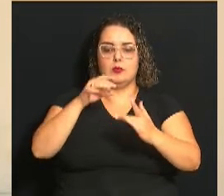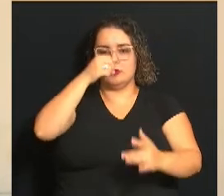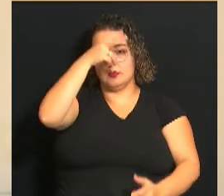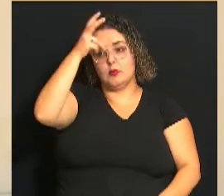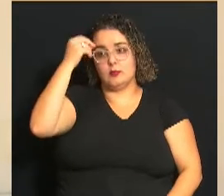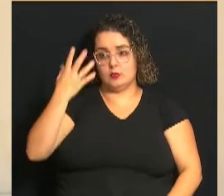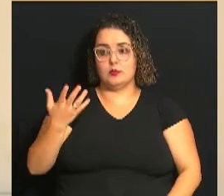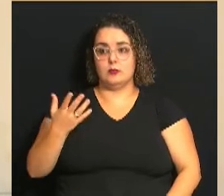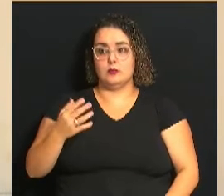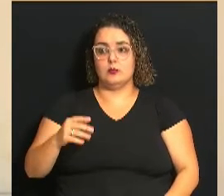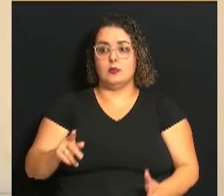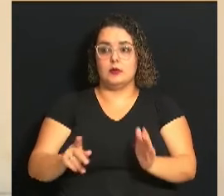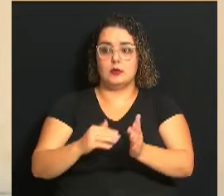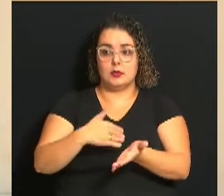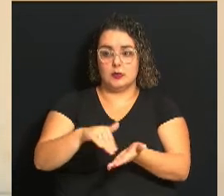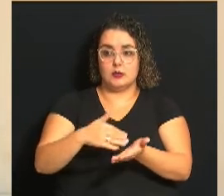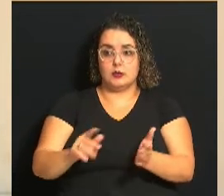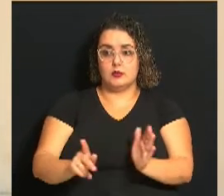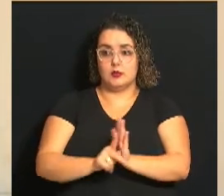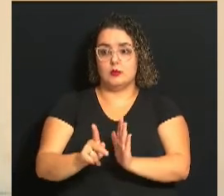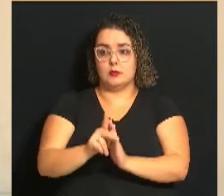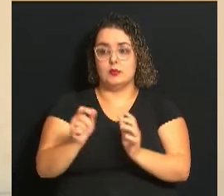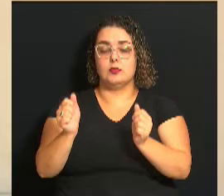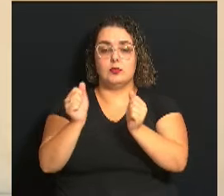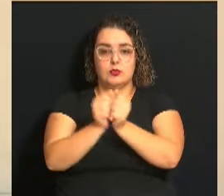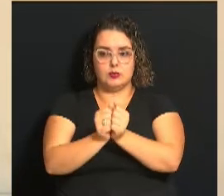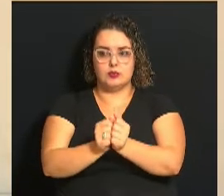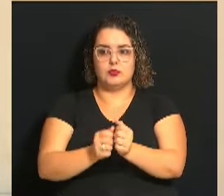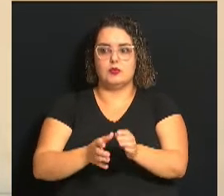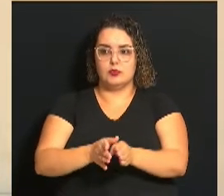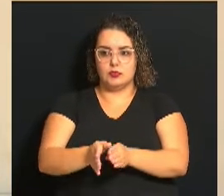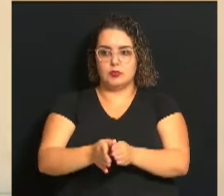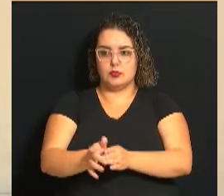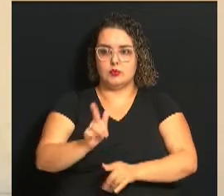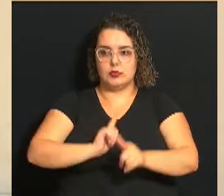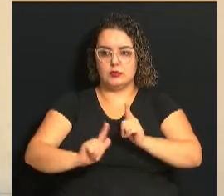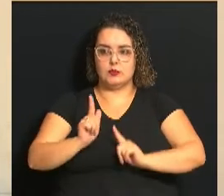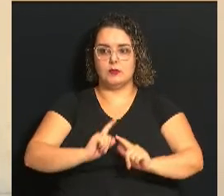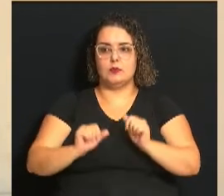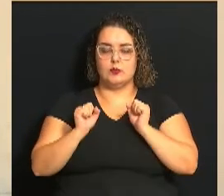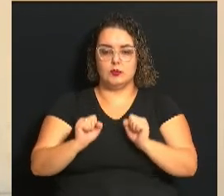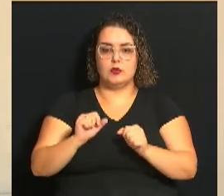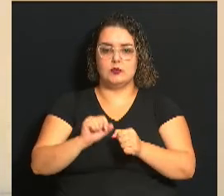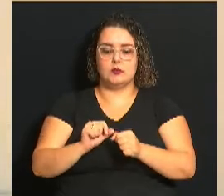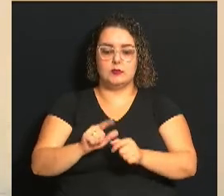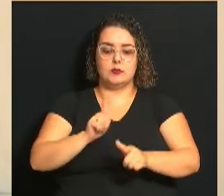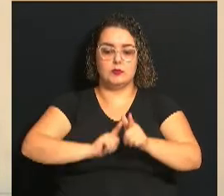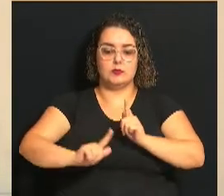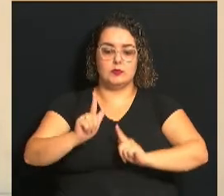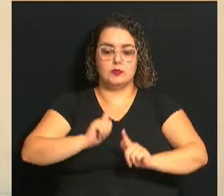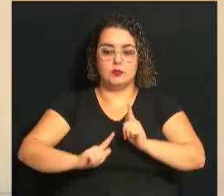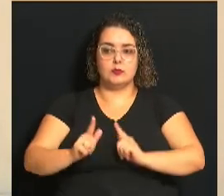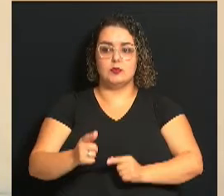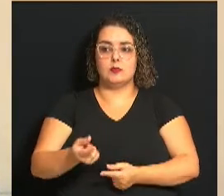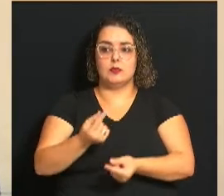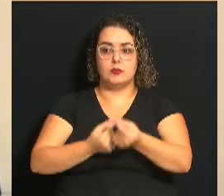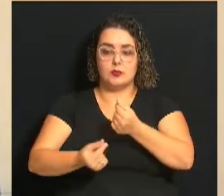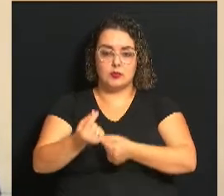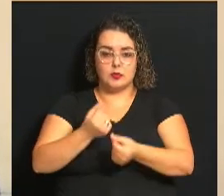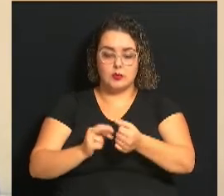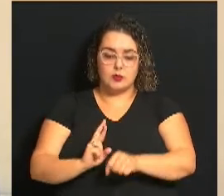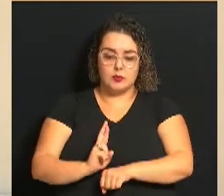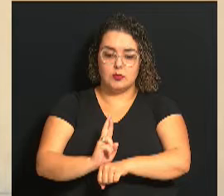de Planejamento, né, junto com o seu conselho gestor, possa fazer uma gestão dos recursos que esse